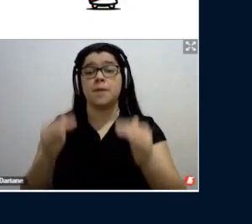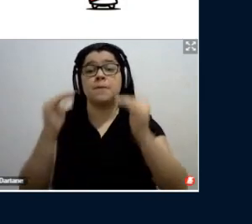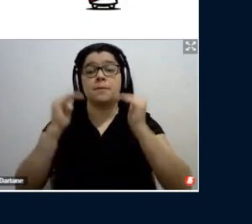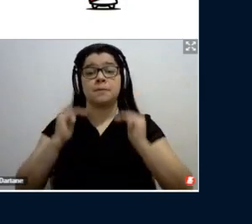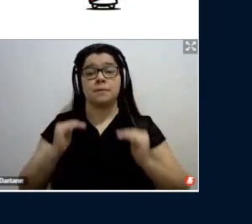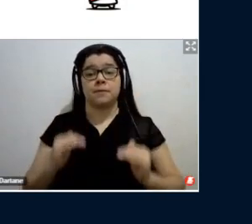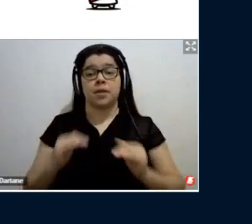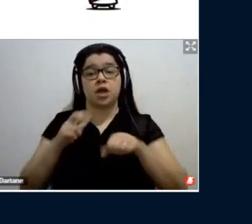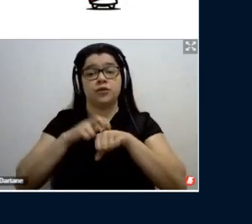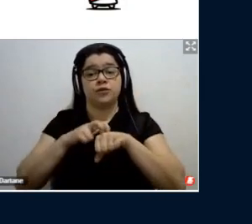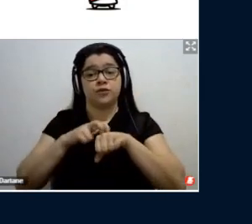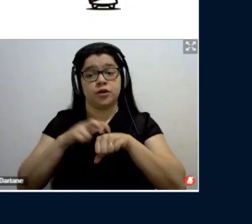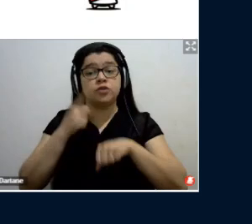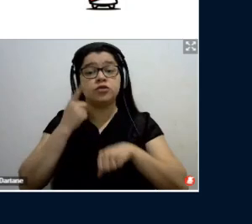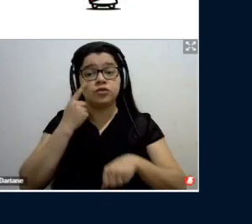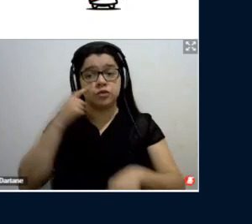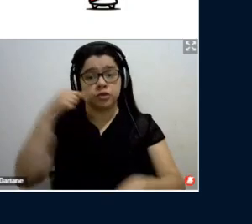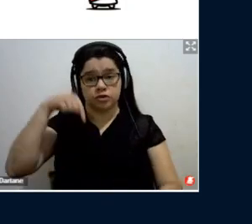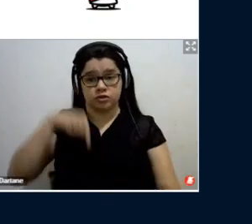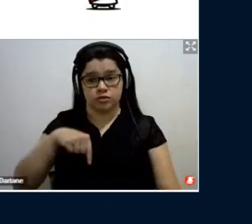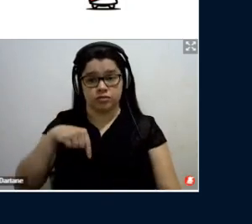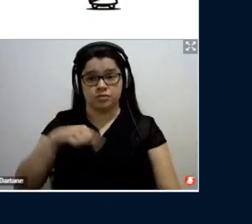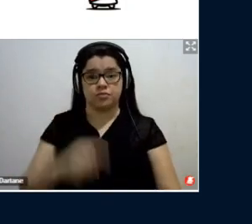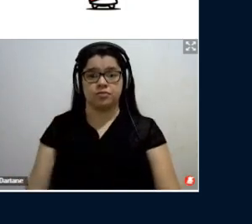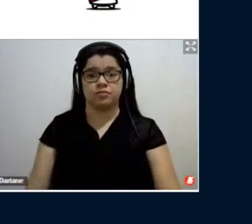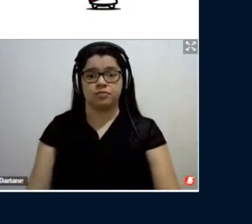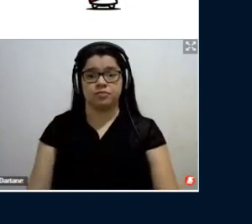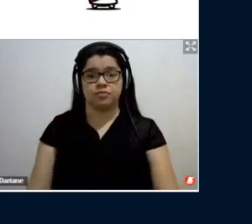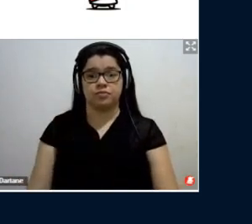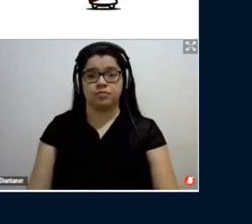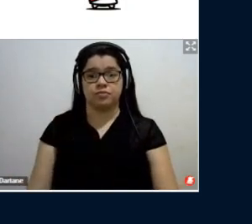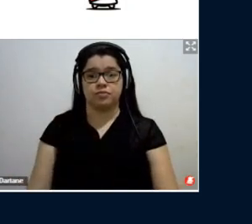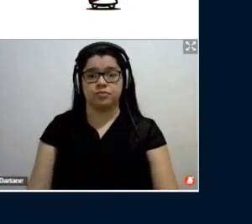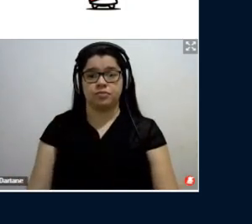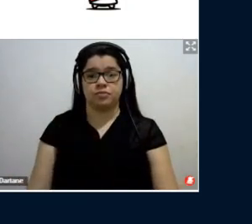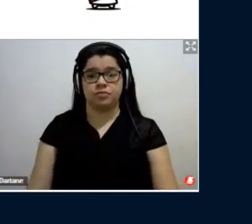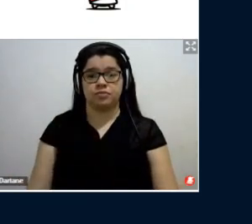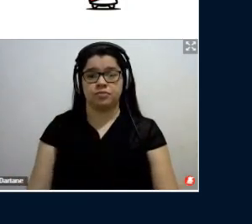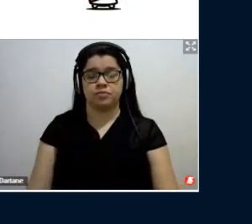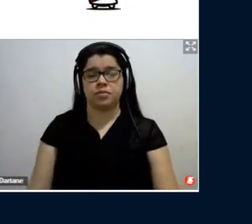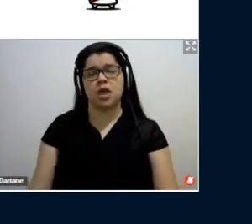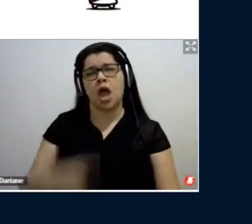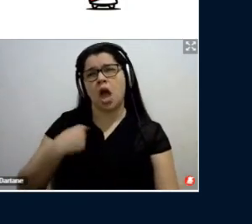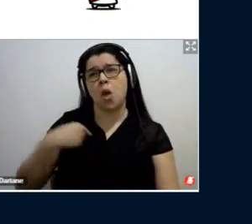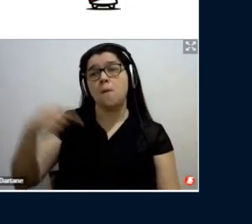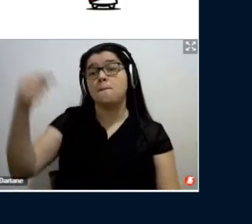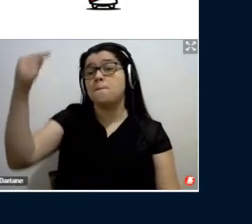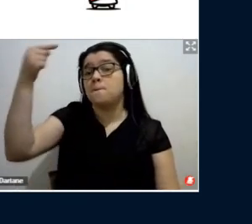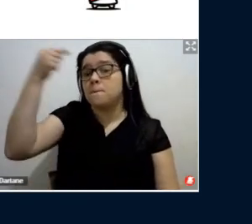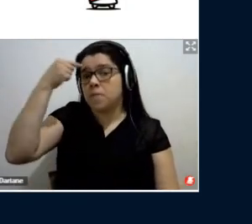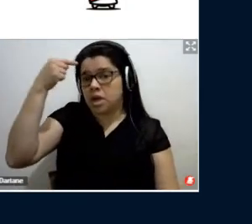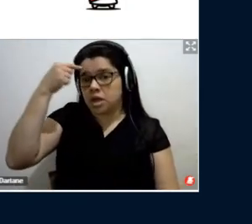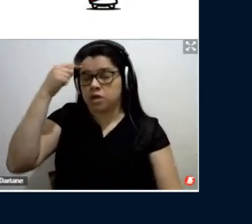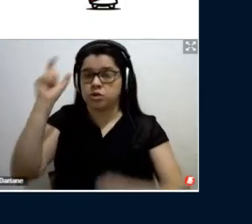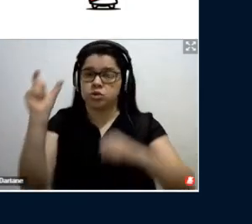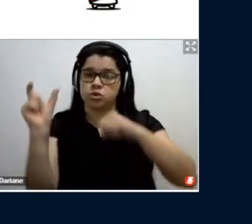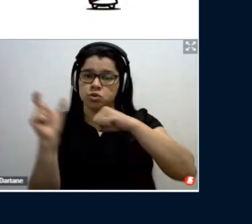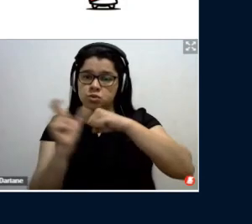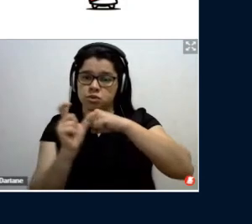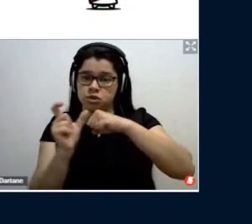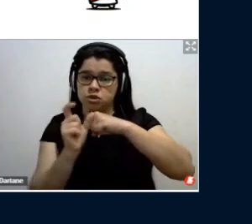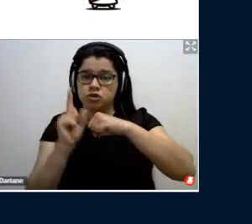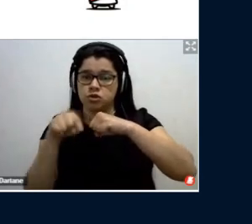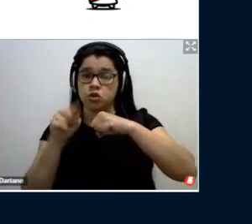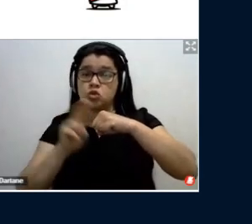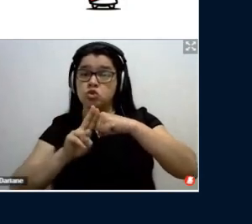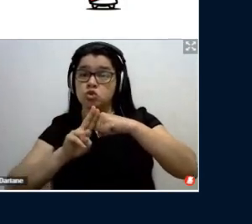eu tenho de pensar assim: um substantivo, um nome,